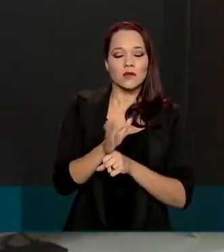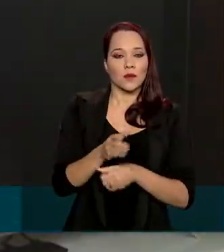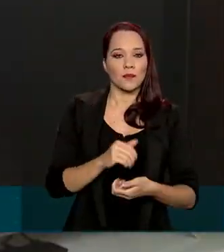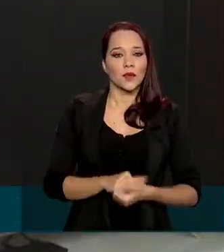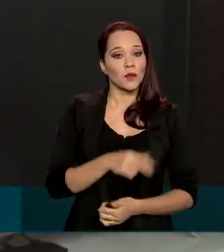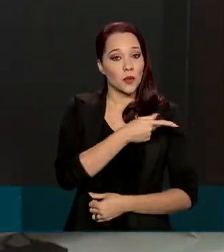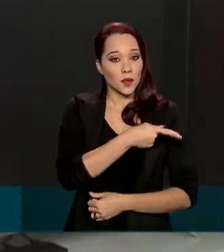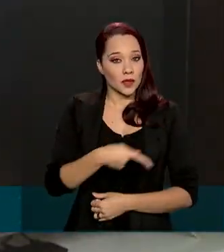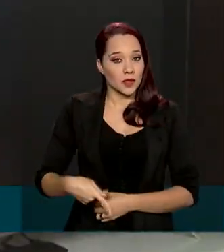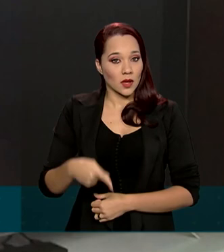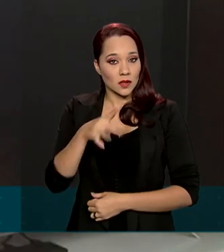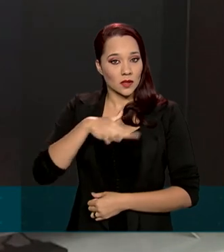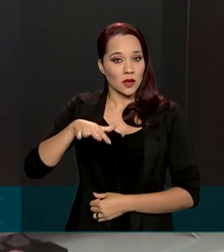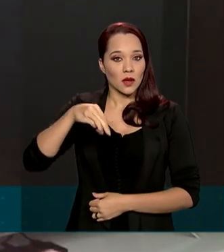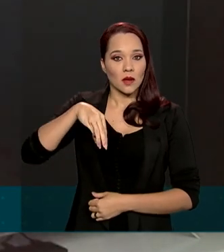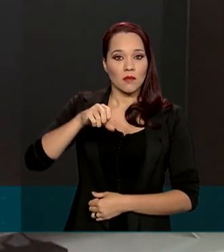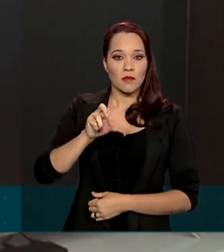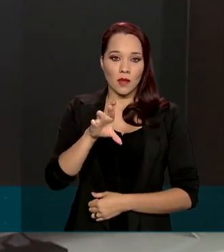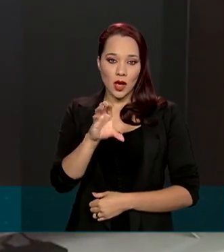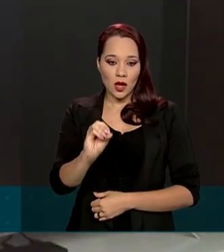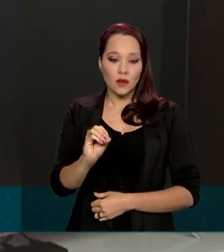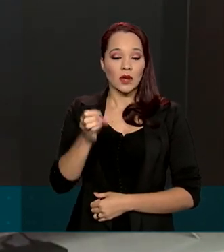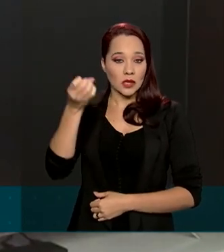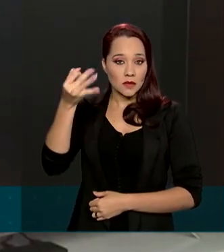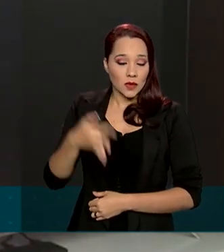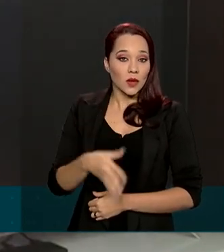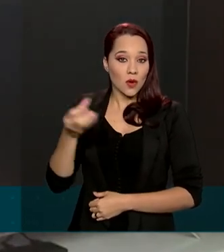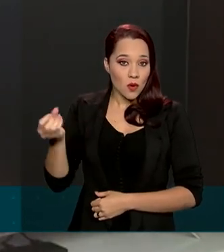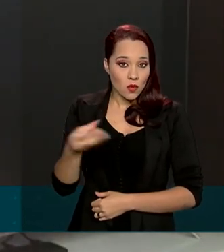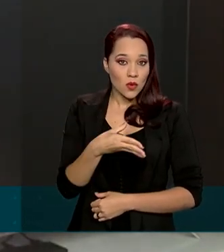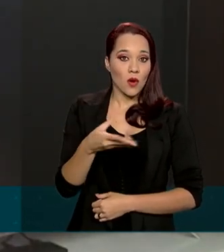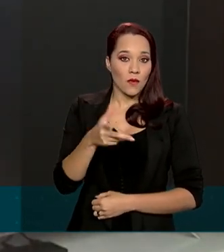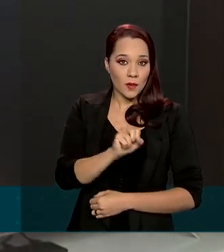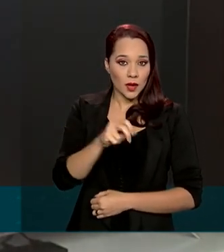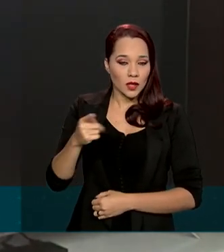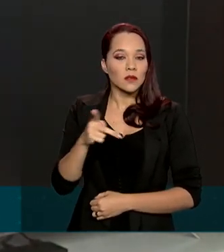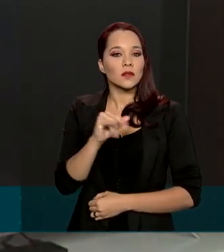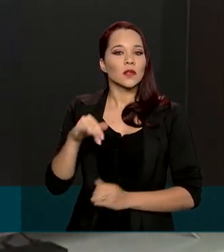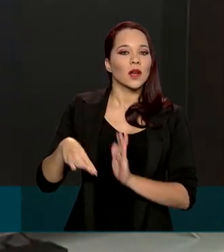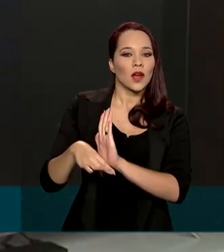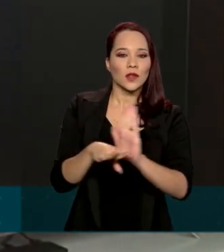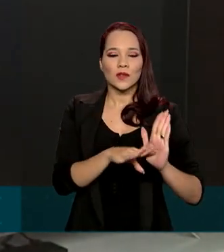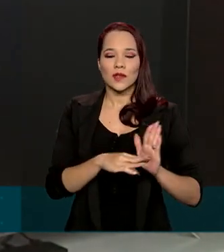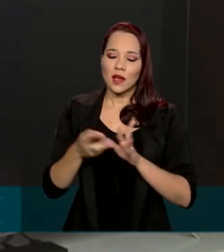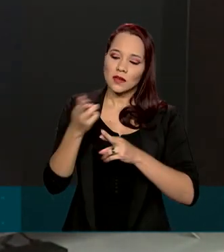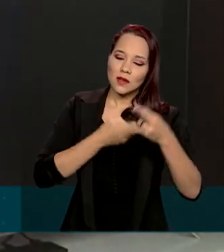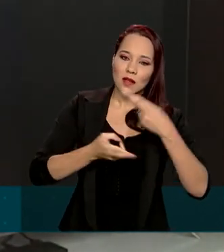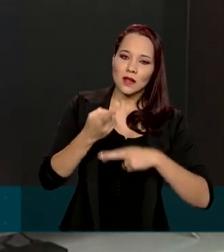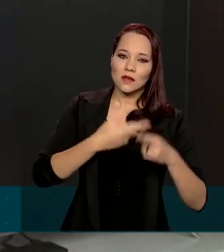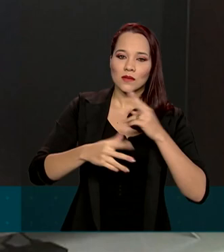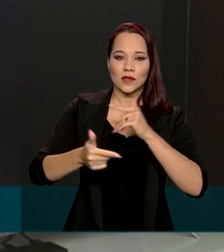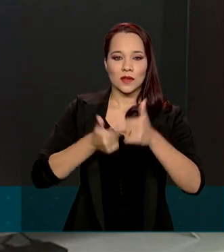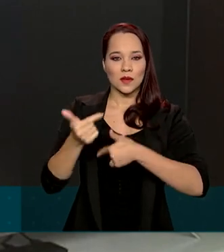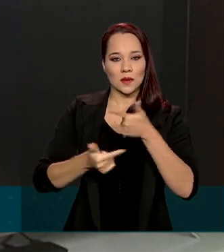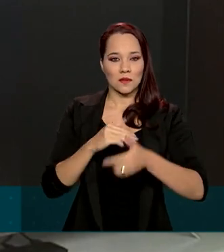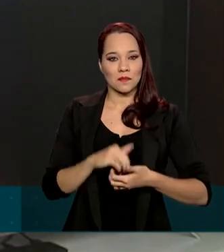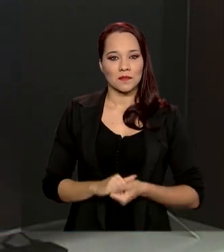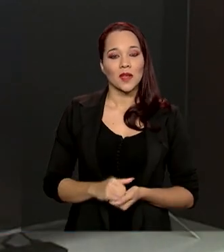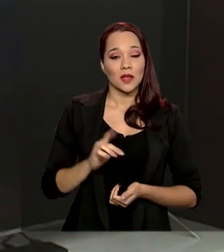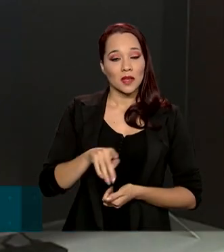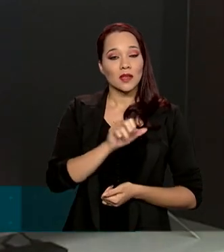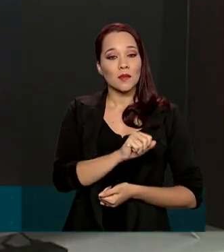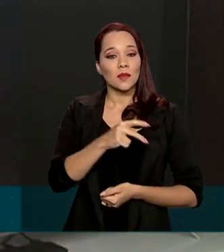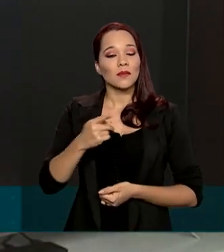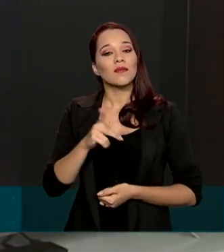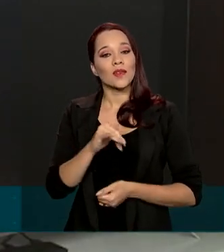presidente da casa, Mário Avelino, o novo instrumento vai facilitar as relações trabalhistas. É um aplicativo que vai